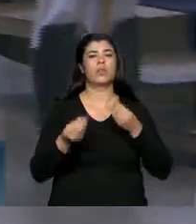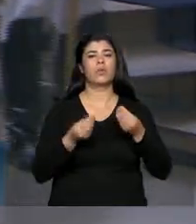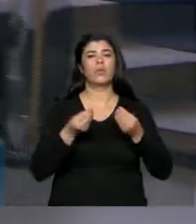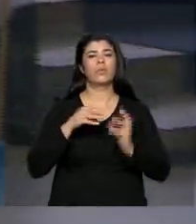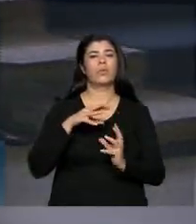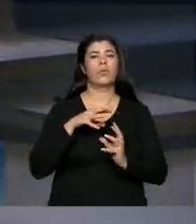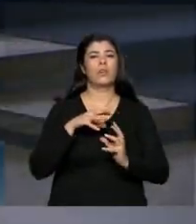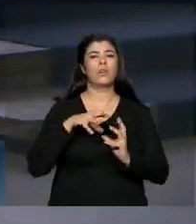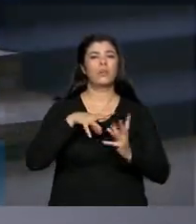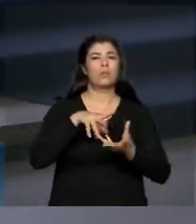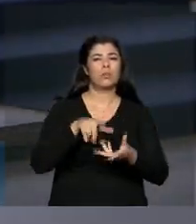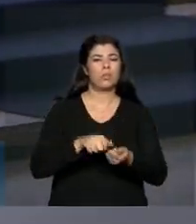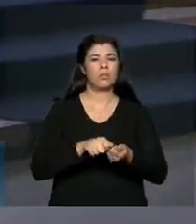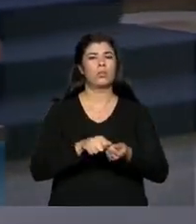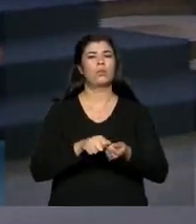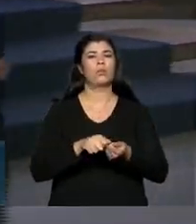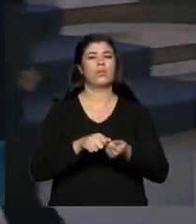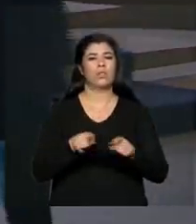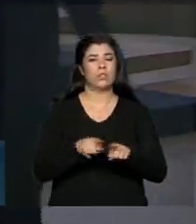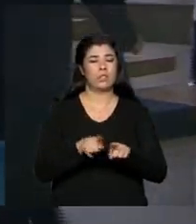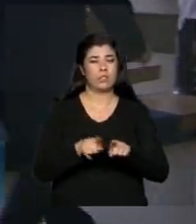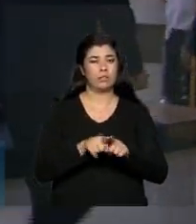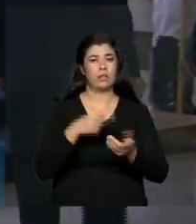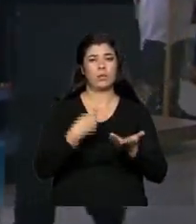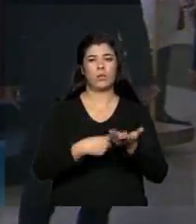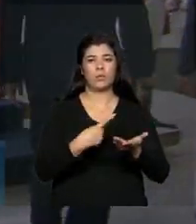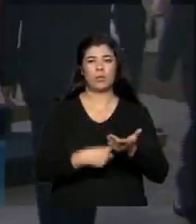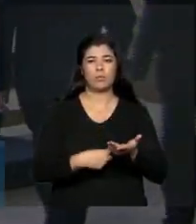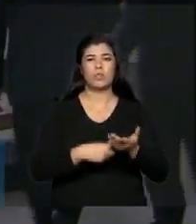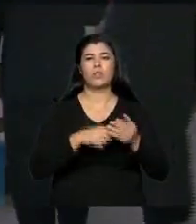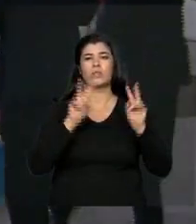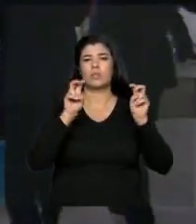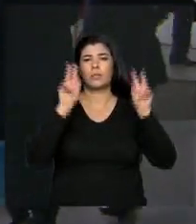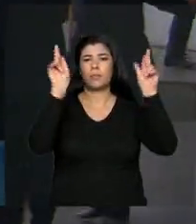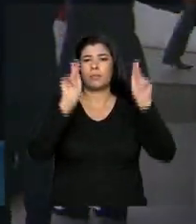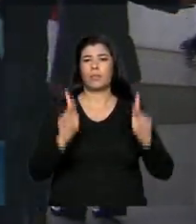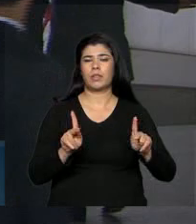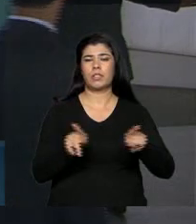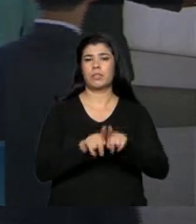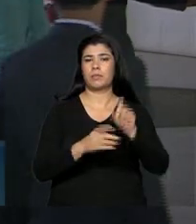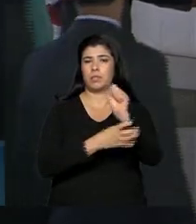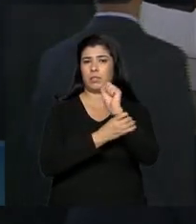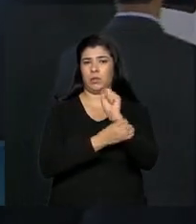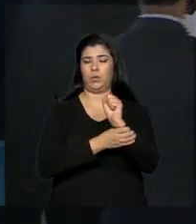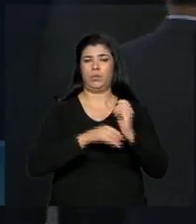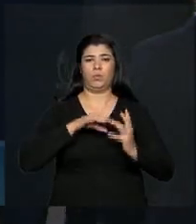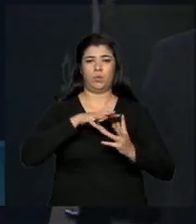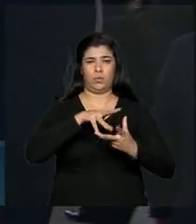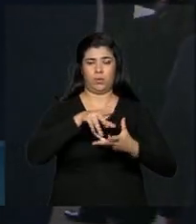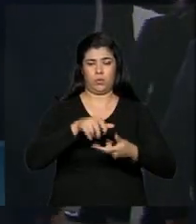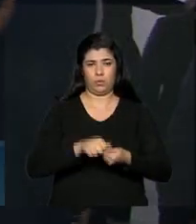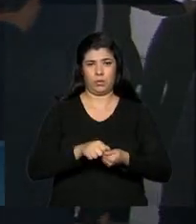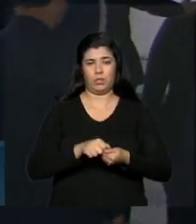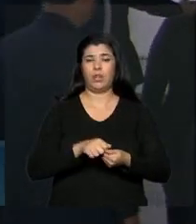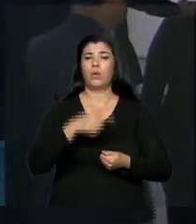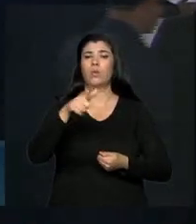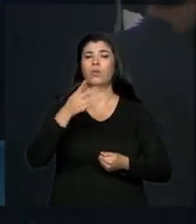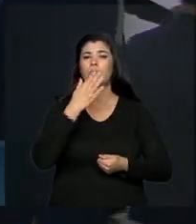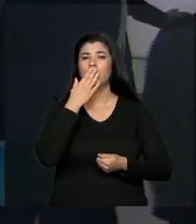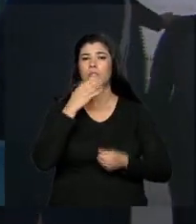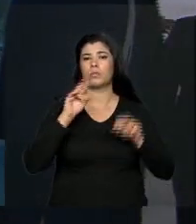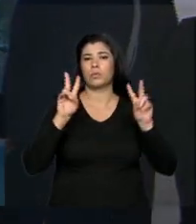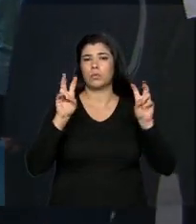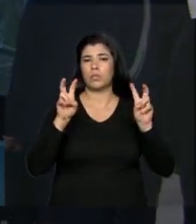governança global. Também temas da agenda de paz e segurança internacional, além de assuntos relacionados